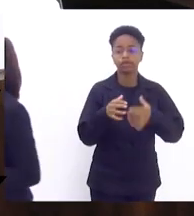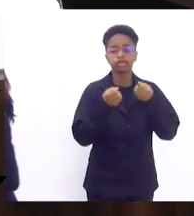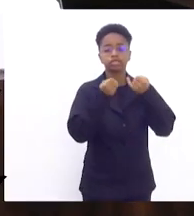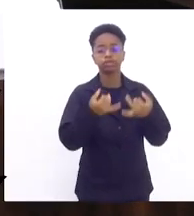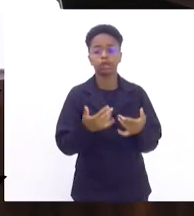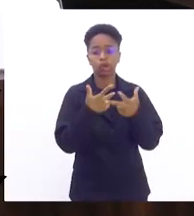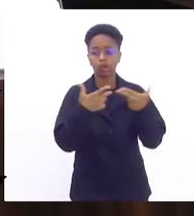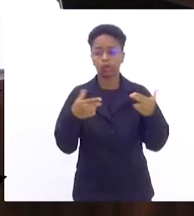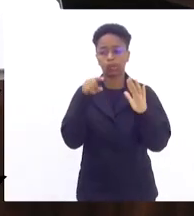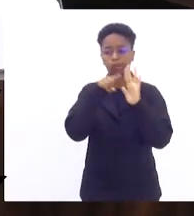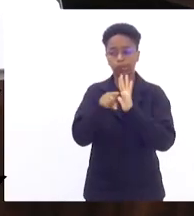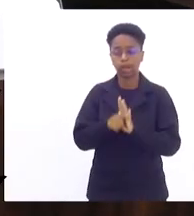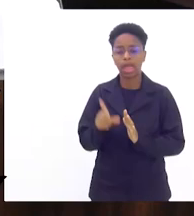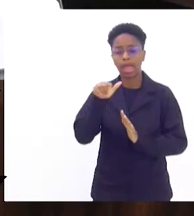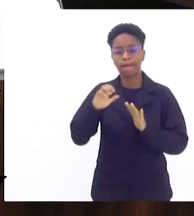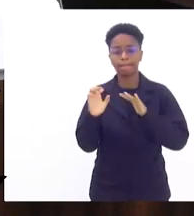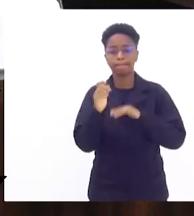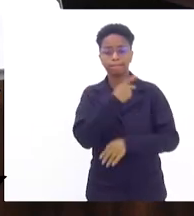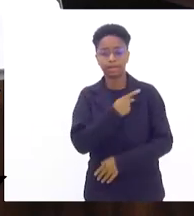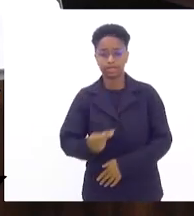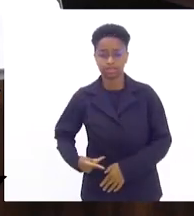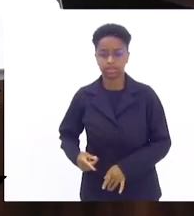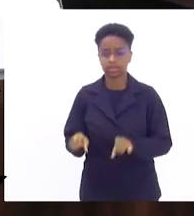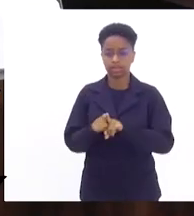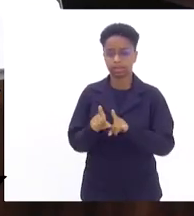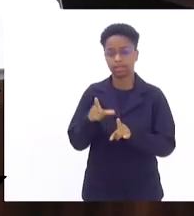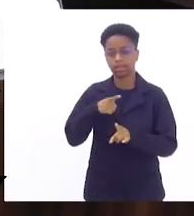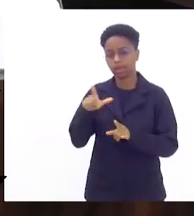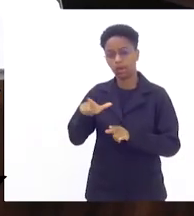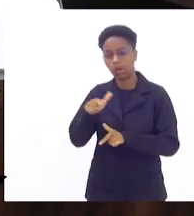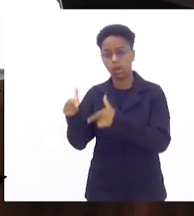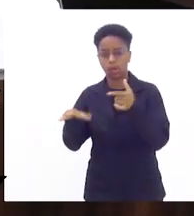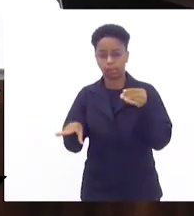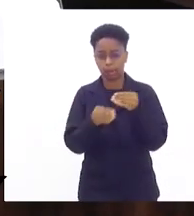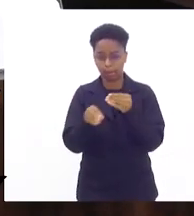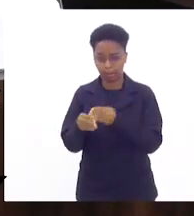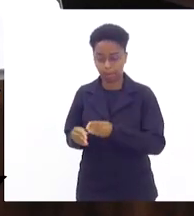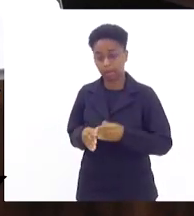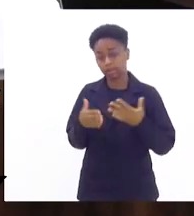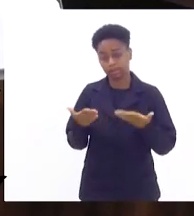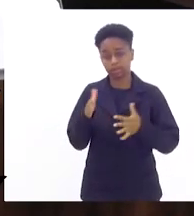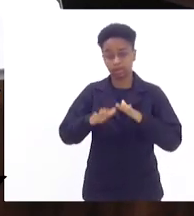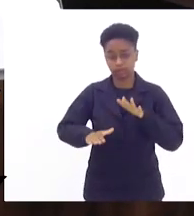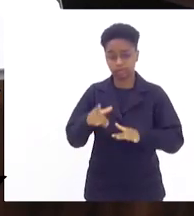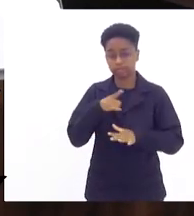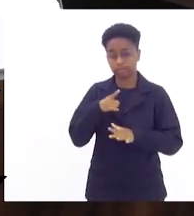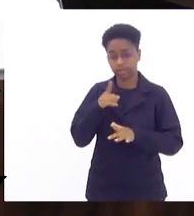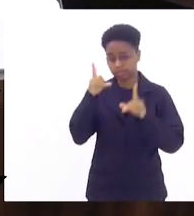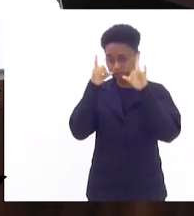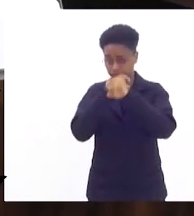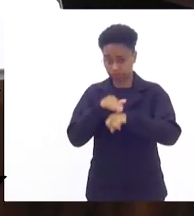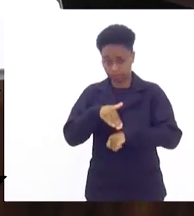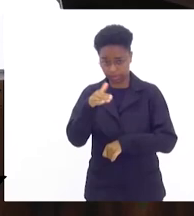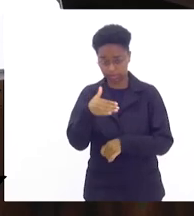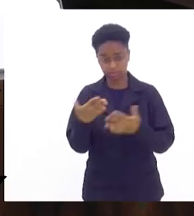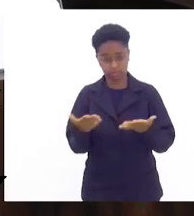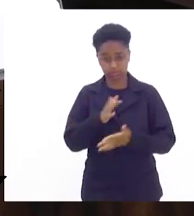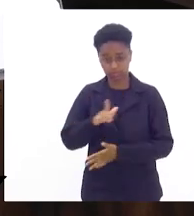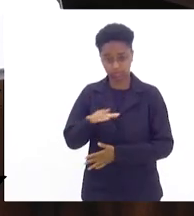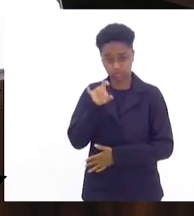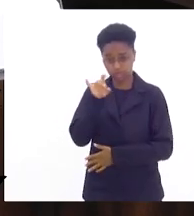questionamentos que ele, enquanto presidente, e aí ele tem muito mais atribuições, talvez tivesse um pouco mais de dificuldade. Mas eu